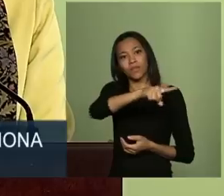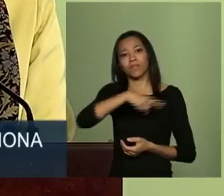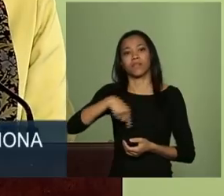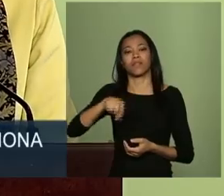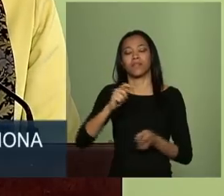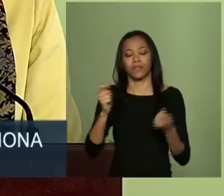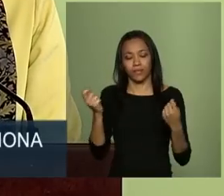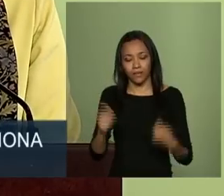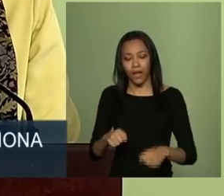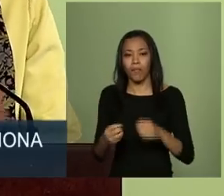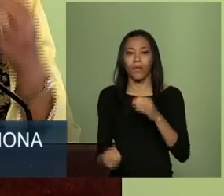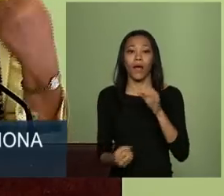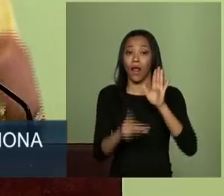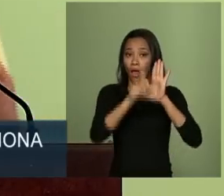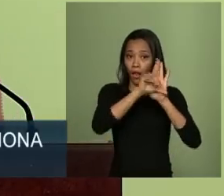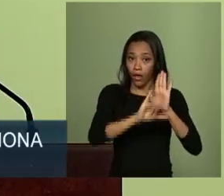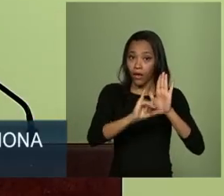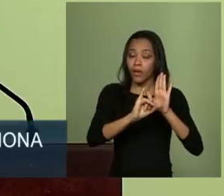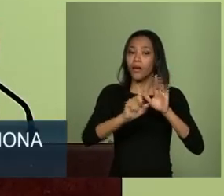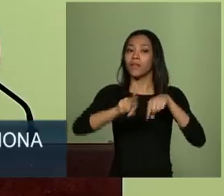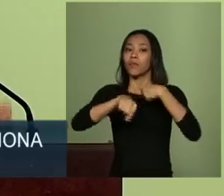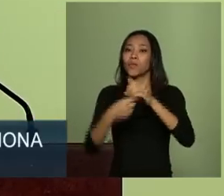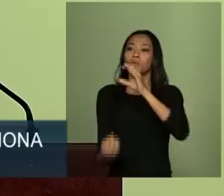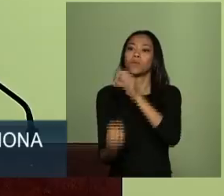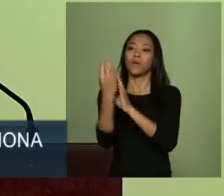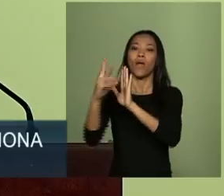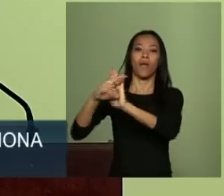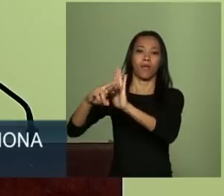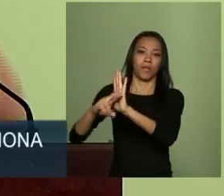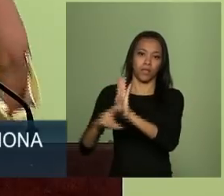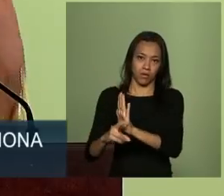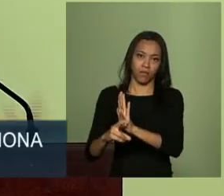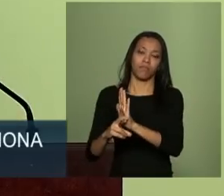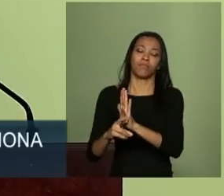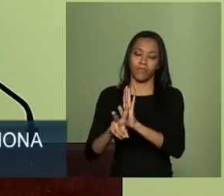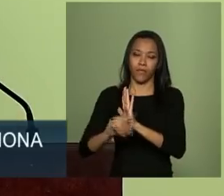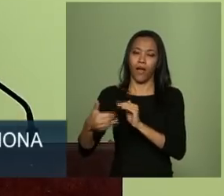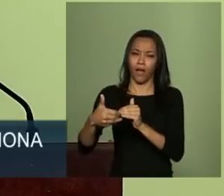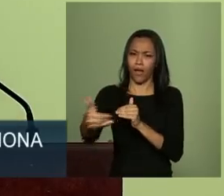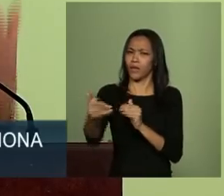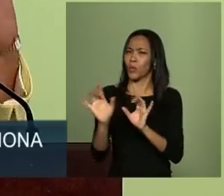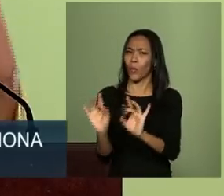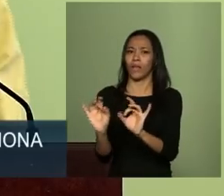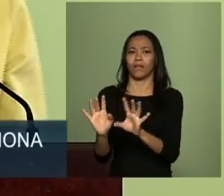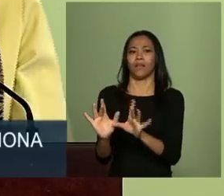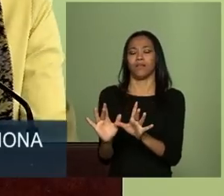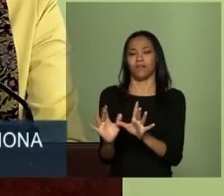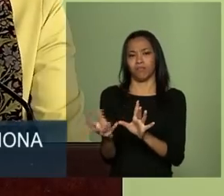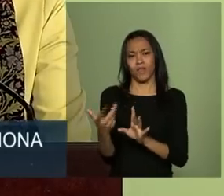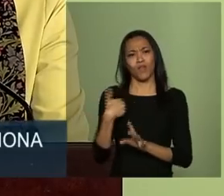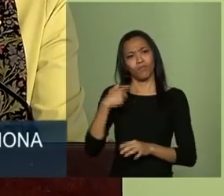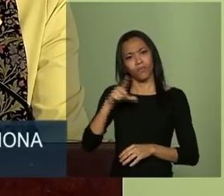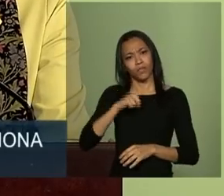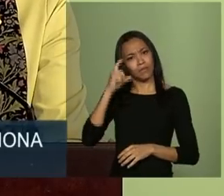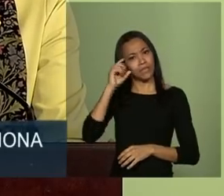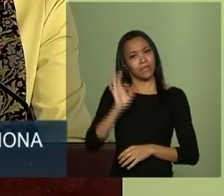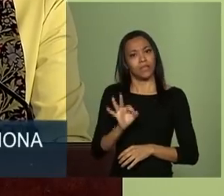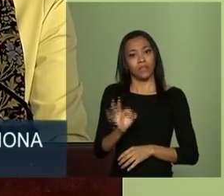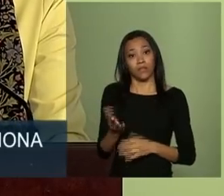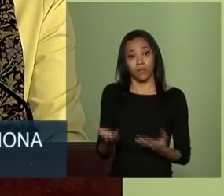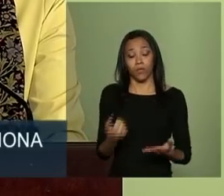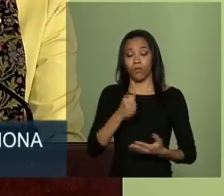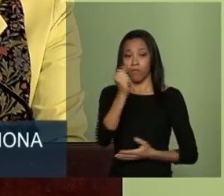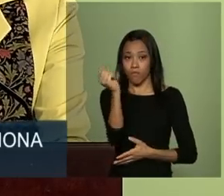uma regulamentação sendo ouvidos pelo governo da melhor qualidade. Tenho certeza disso. E o